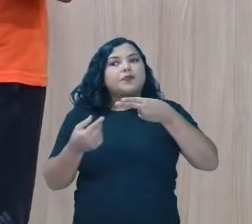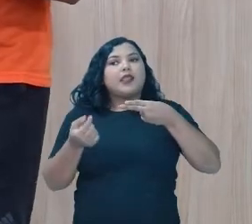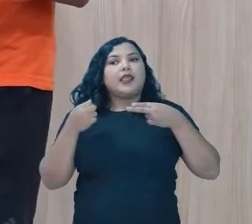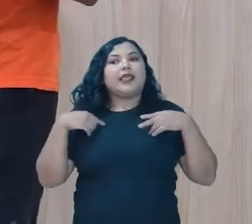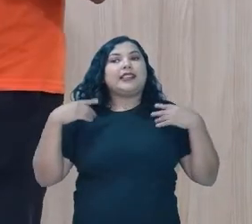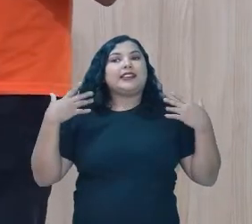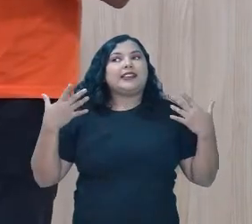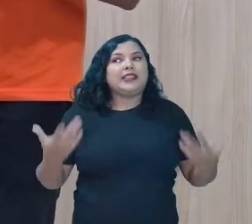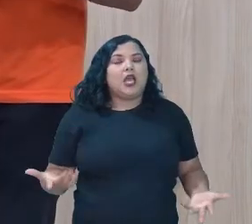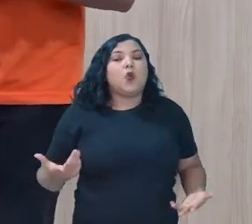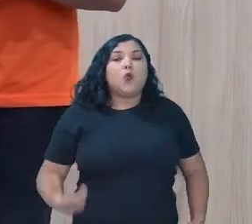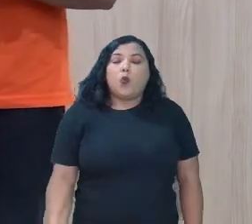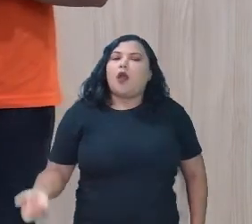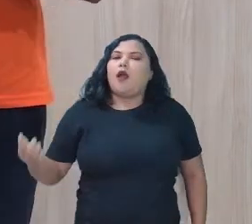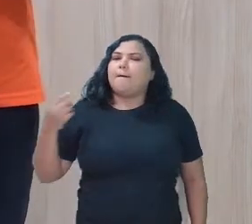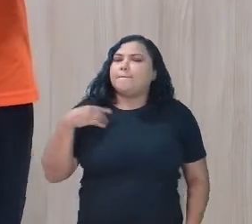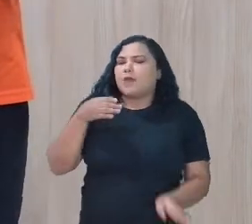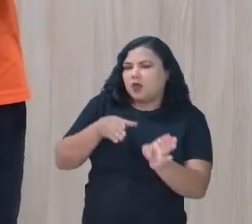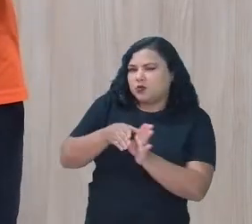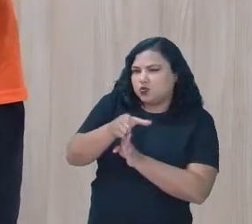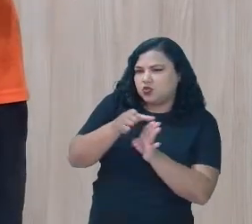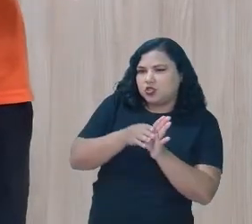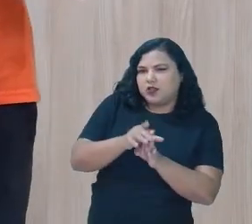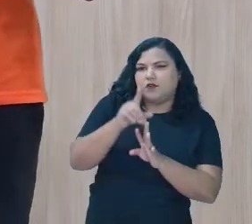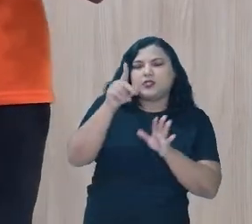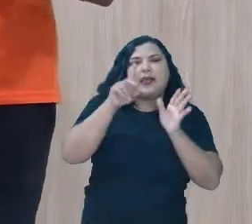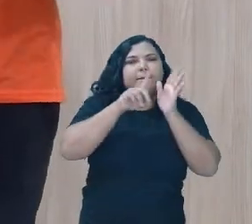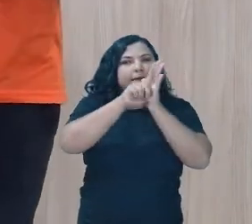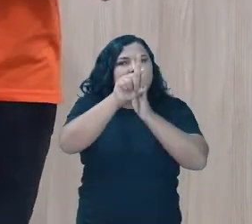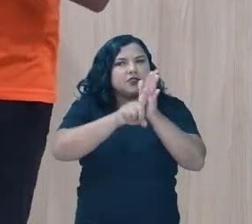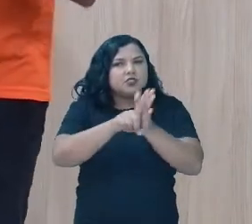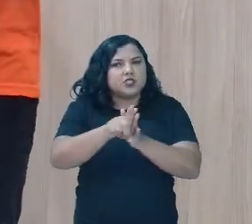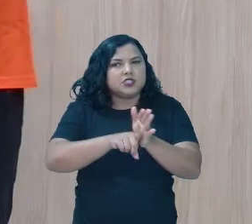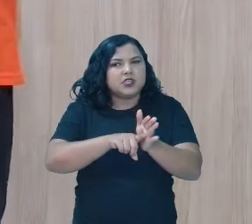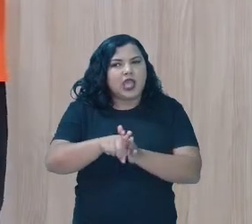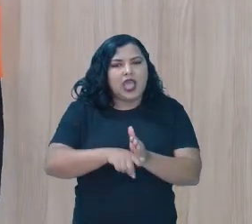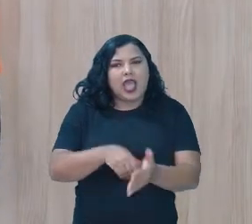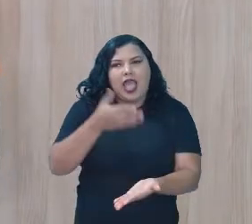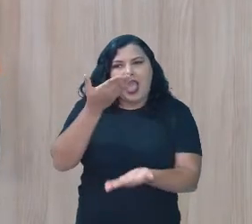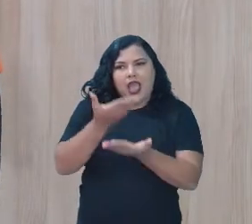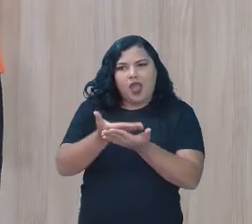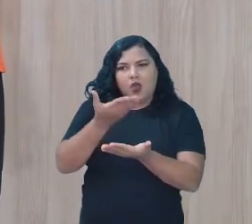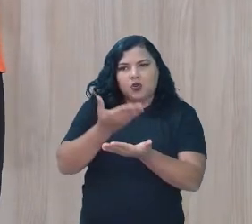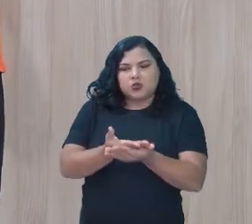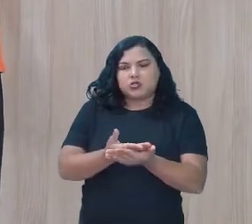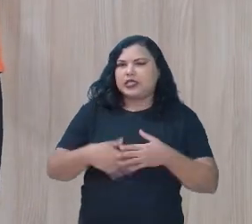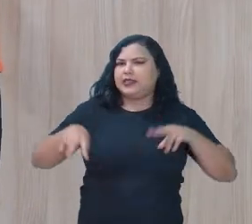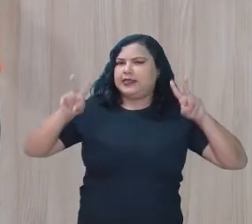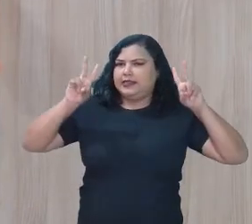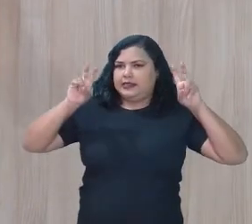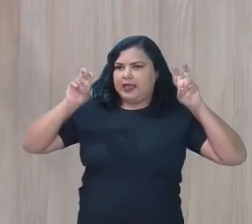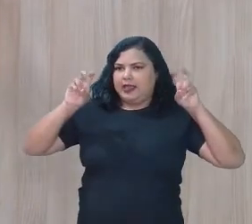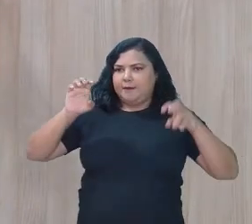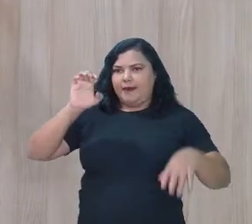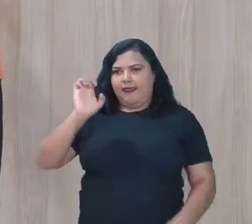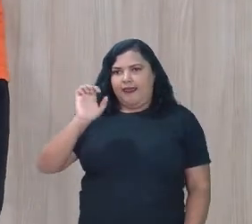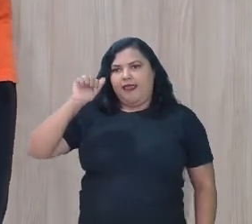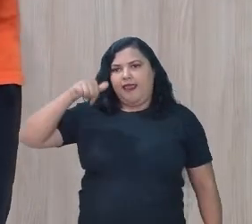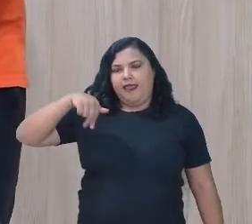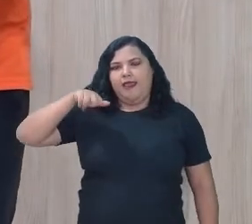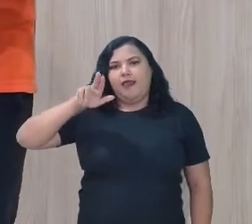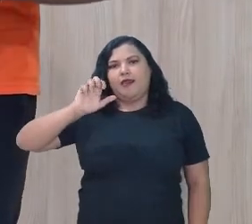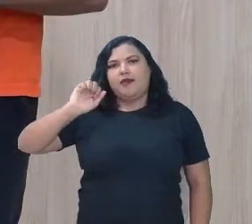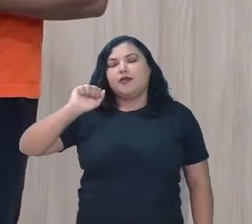vou sugerir que você procure lá no nosso canal no YouTube, aulas sobre equação, tem na playlist do 7º ano e